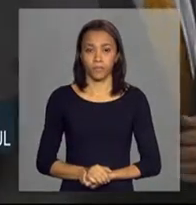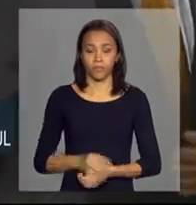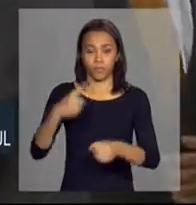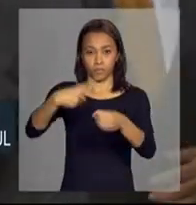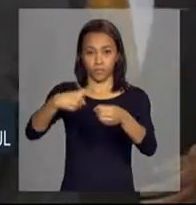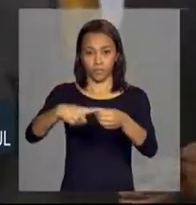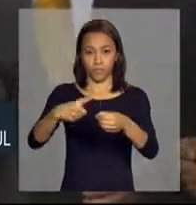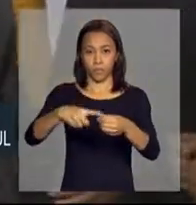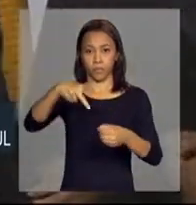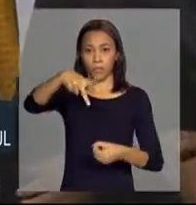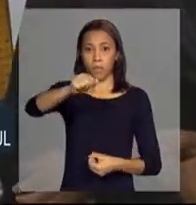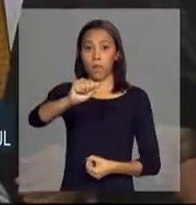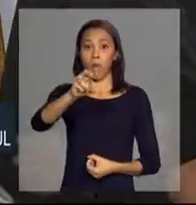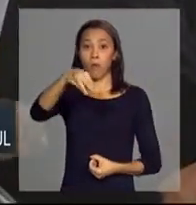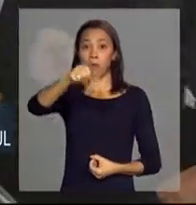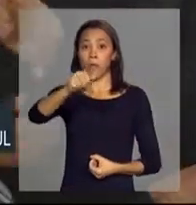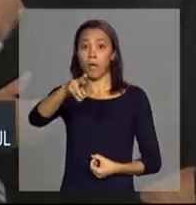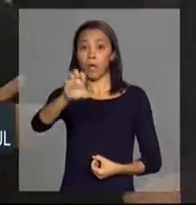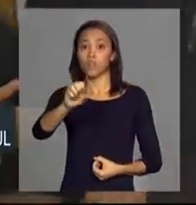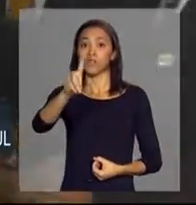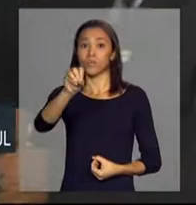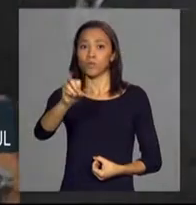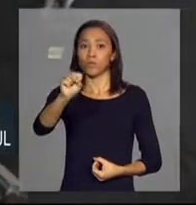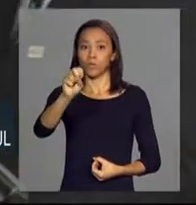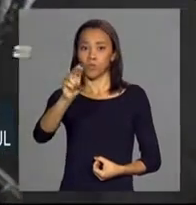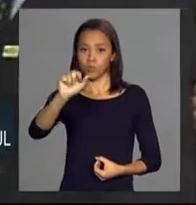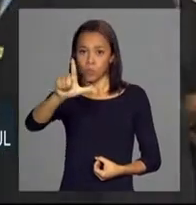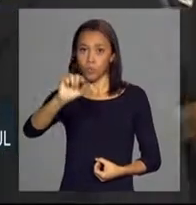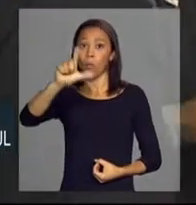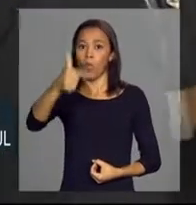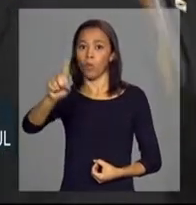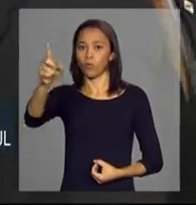Palmares do Sul, prefeito Paulo Henrique Mendes Lang.